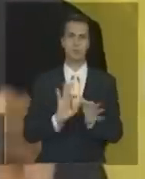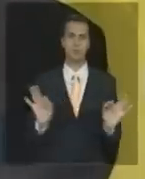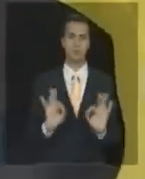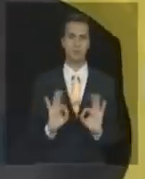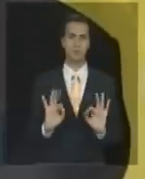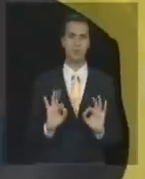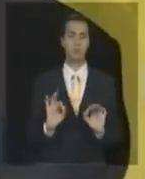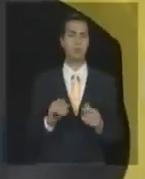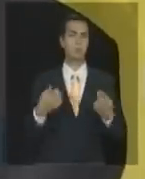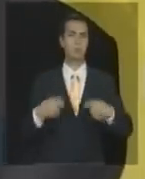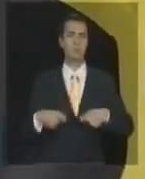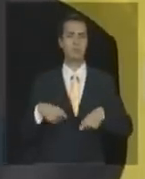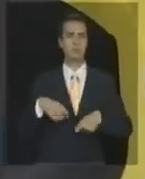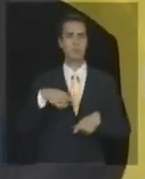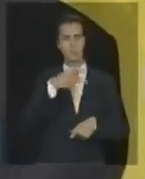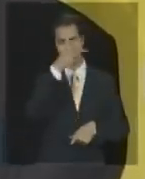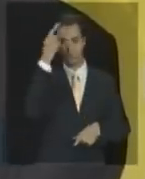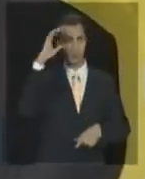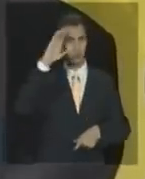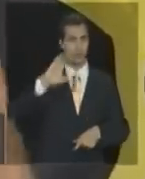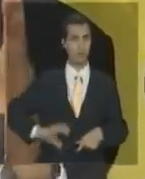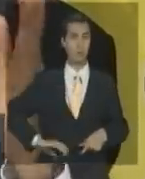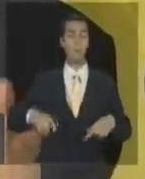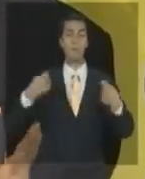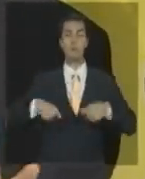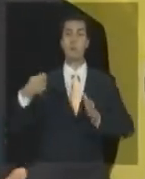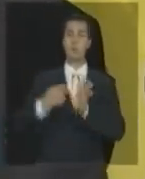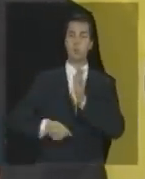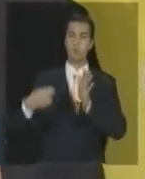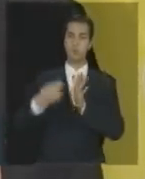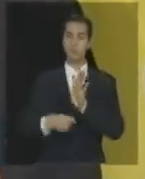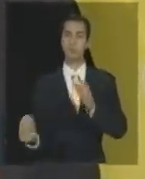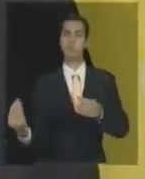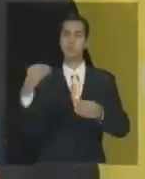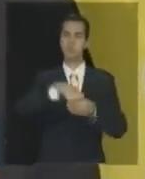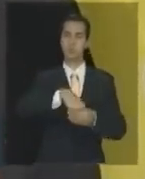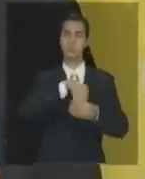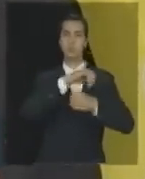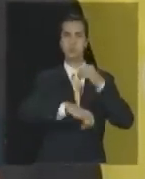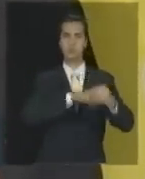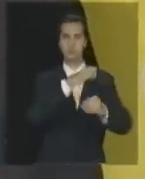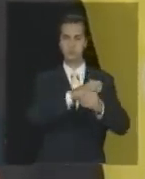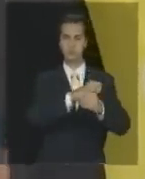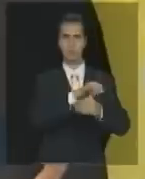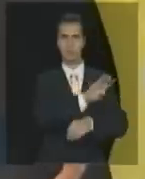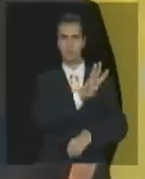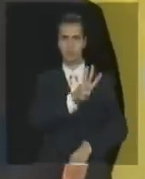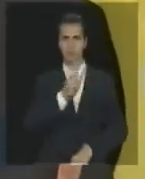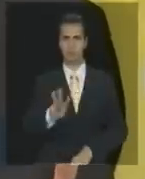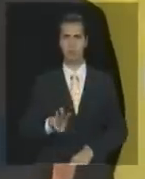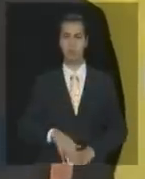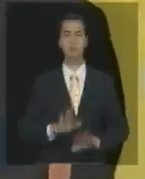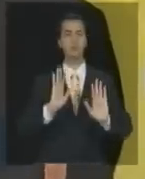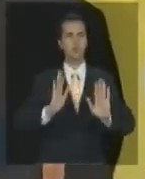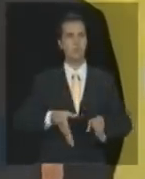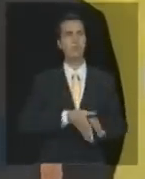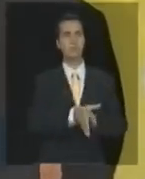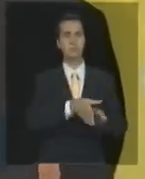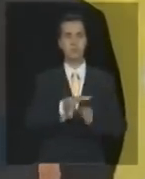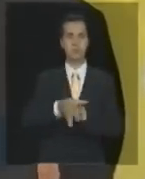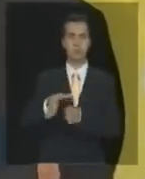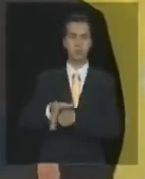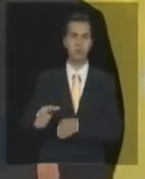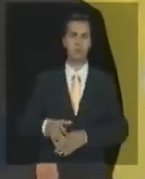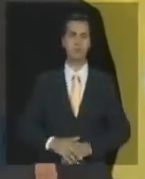cidadão, aquilo que tem que estar no site. Essa orientação foi dada. Se você me pergunta se